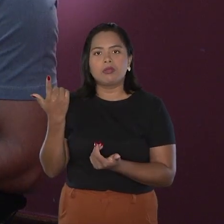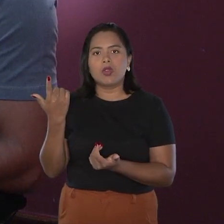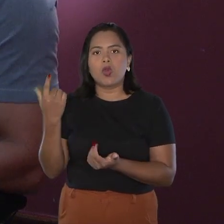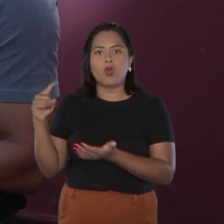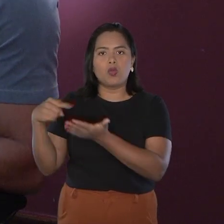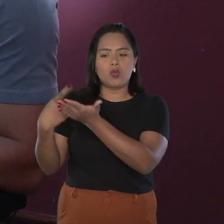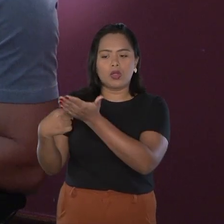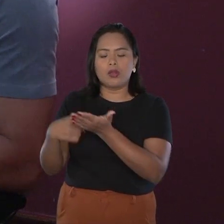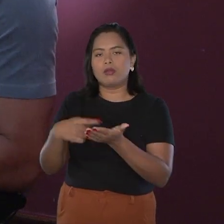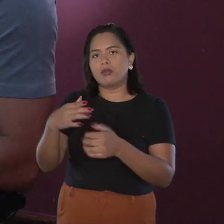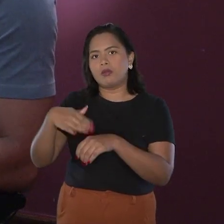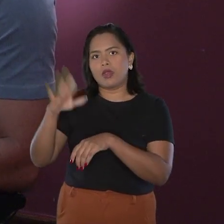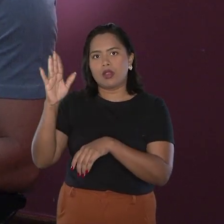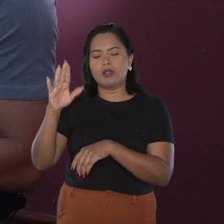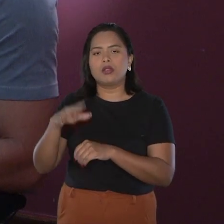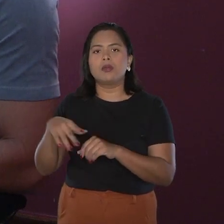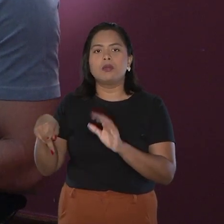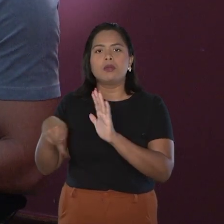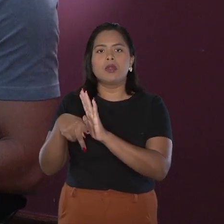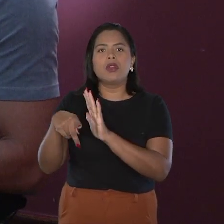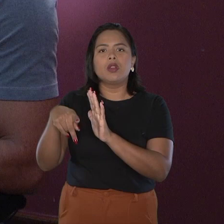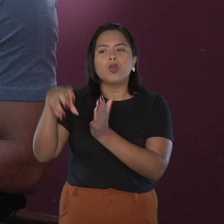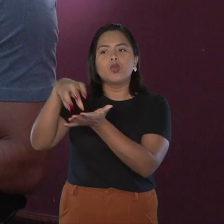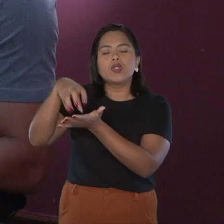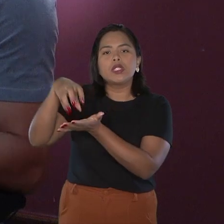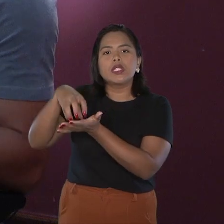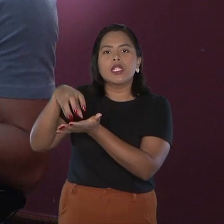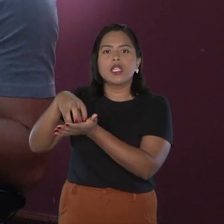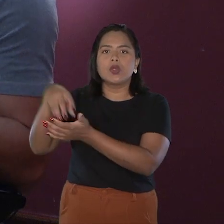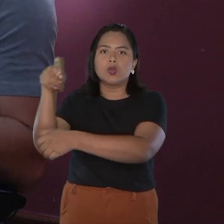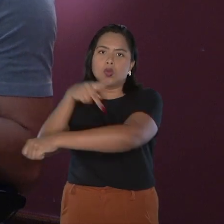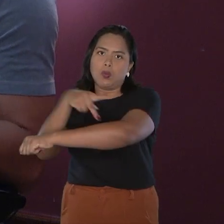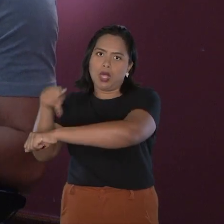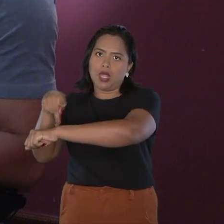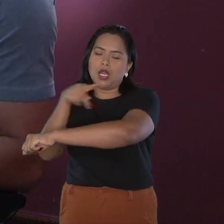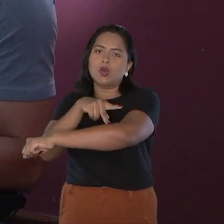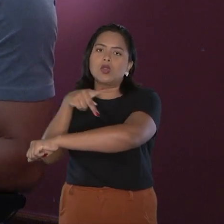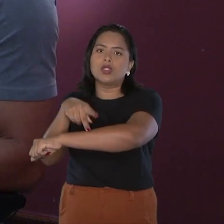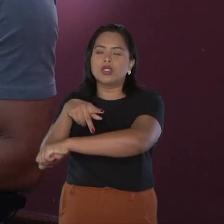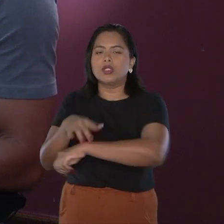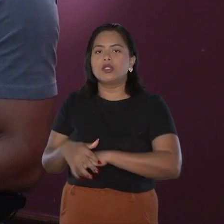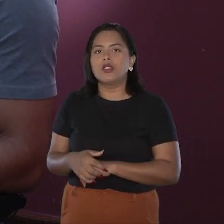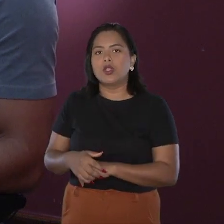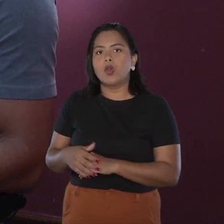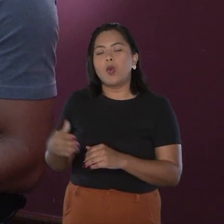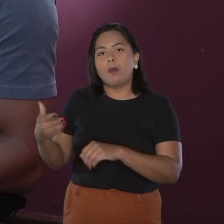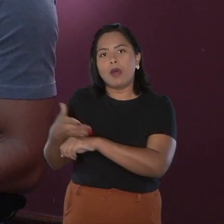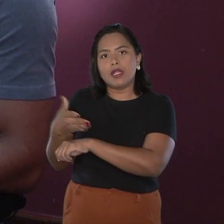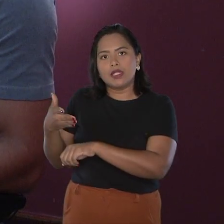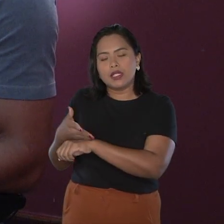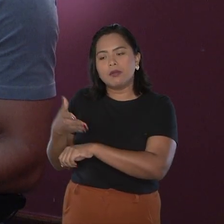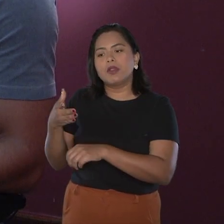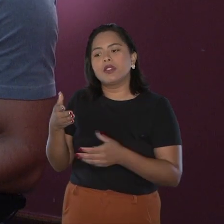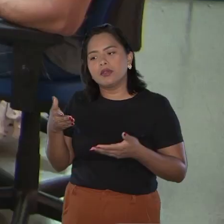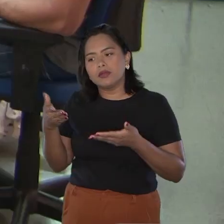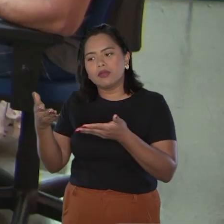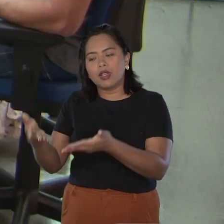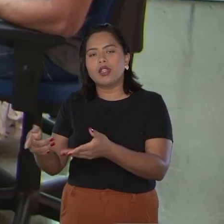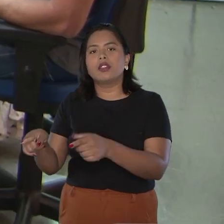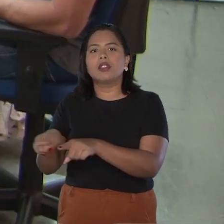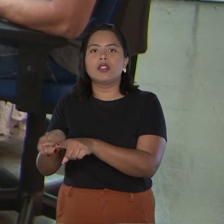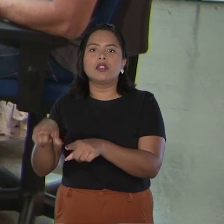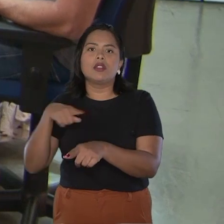e aí será no Seduc no prédio do Seduc do qual os participantes vão lá e lá também vai acontecer o credenciamento na segunda-feira